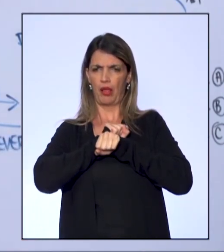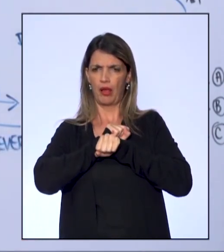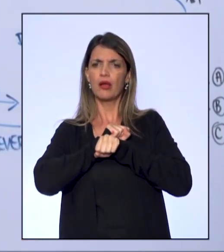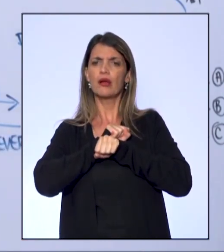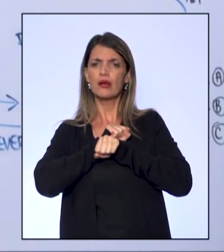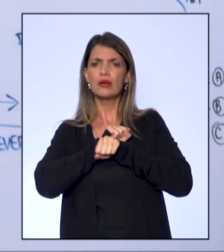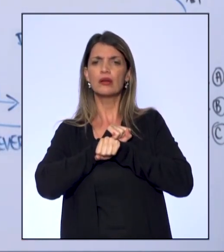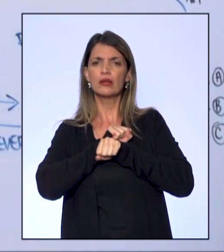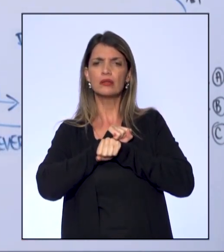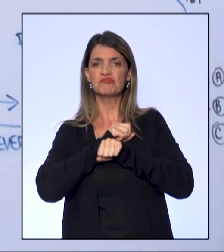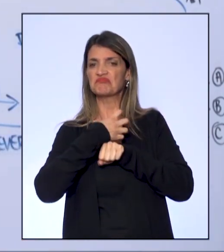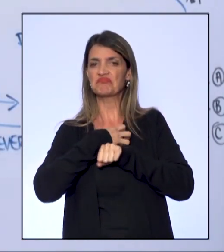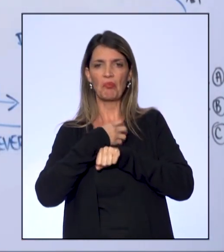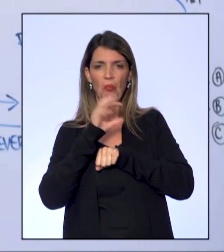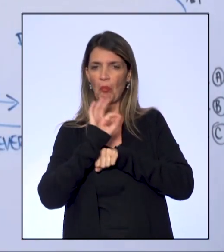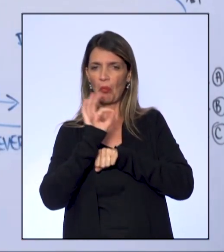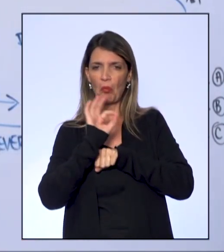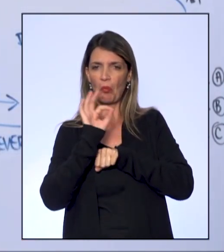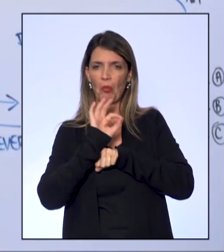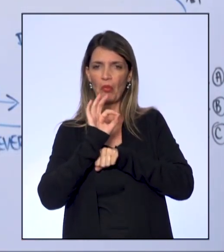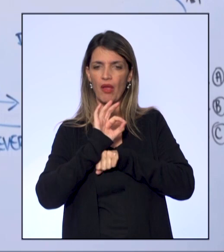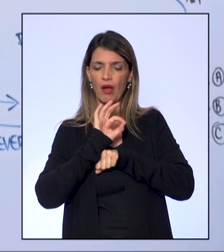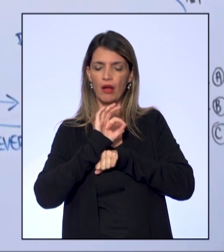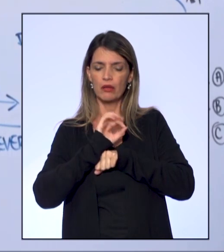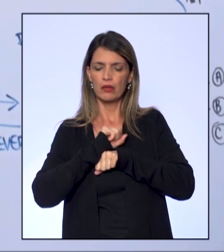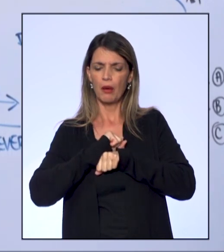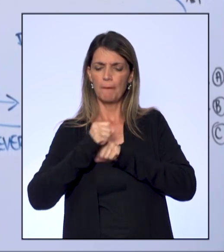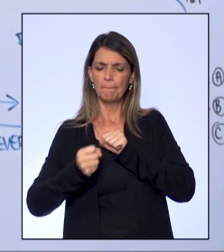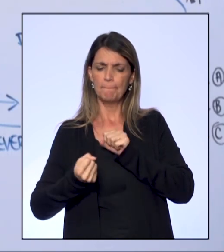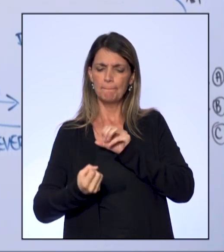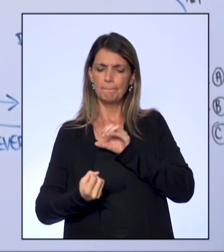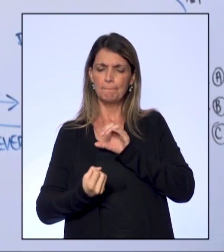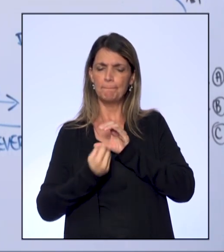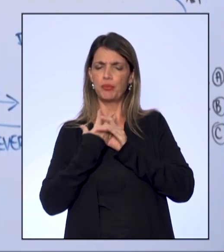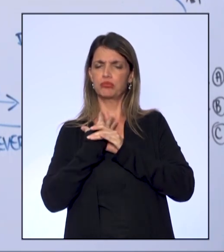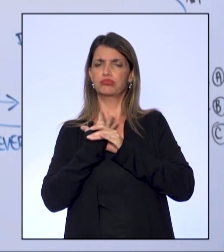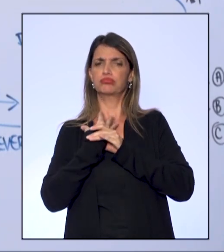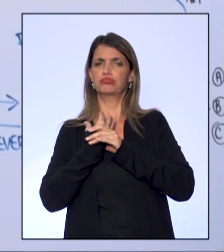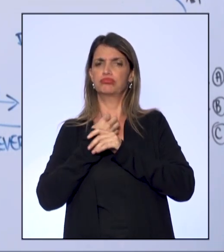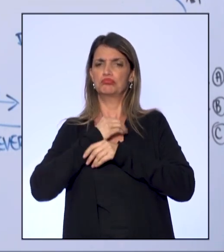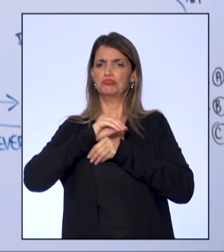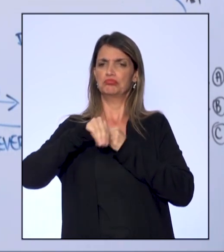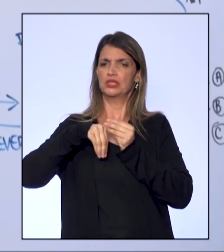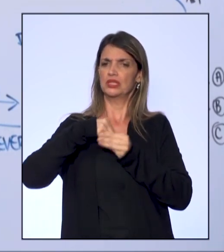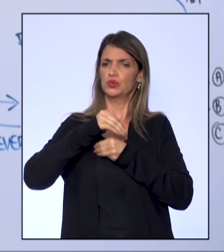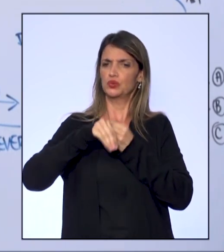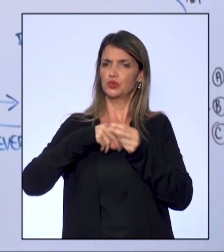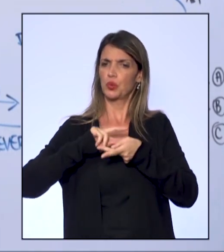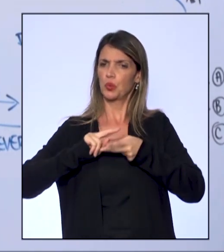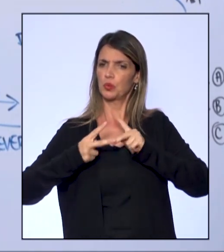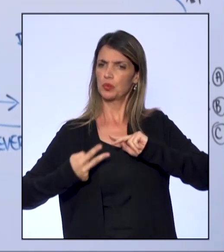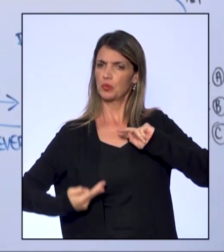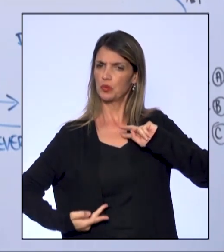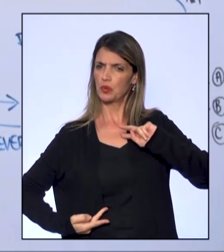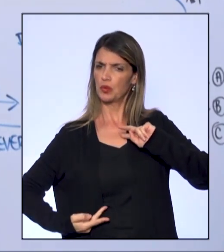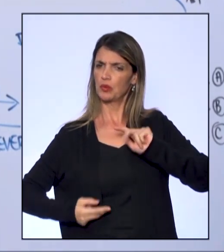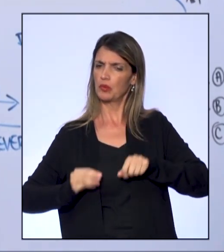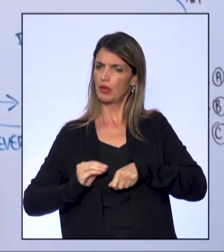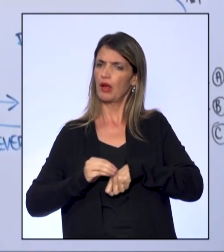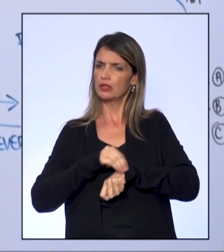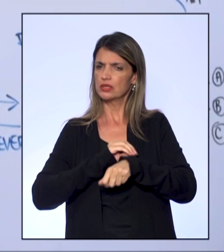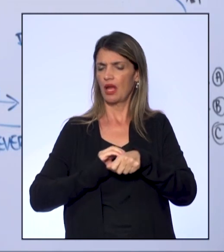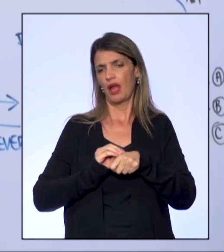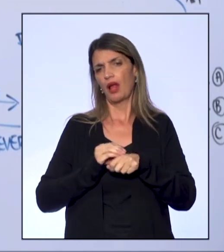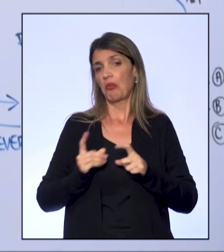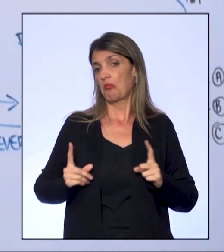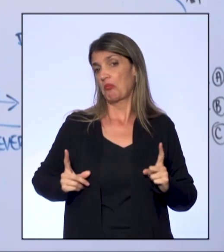vai lá, injeta o material genético dele e ele só injetou, misturou com o material genético, no caso aqui da célula, pode ser uma